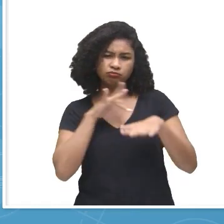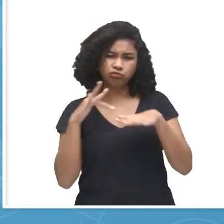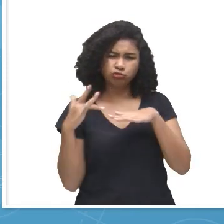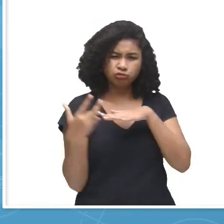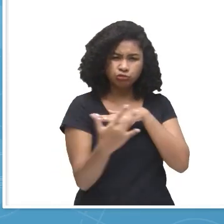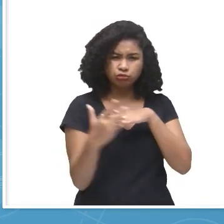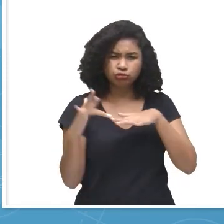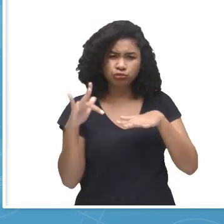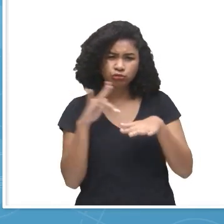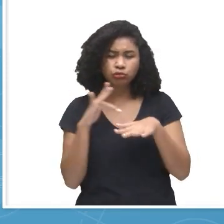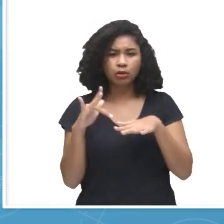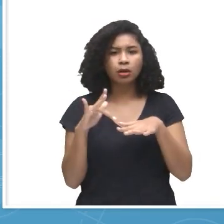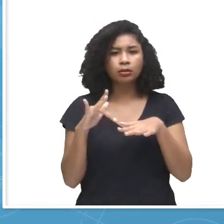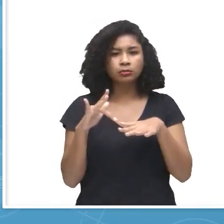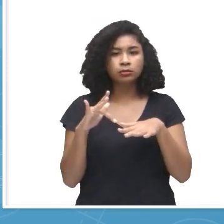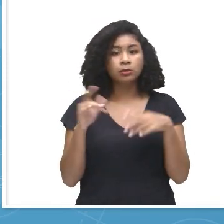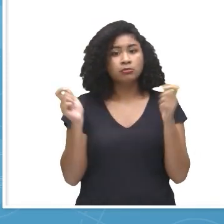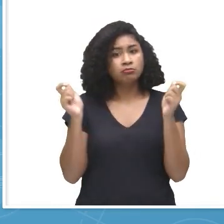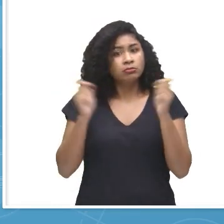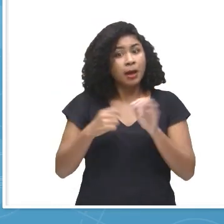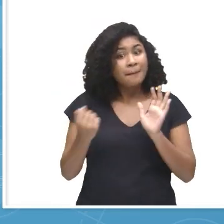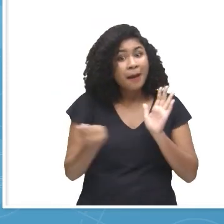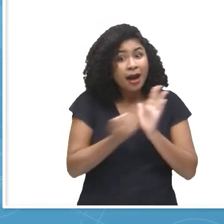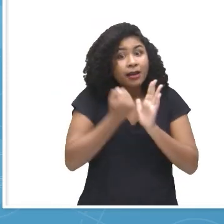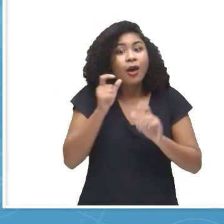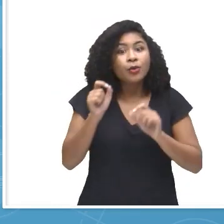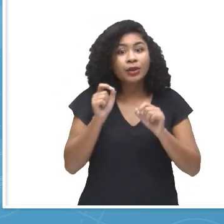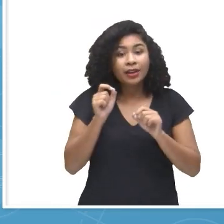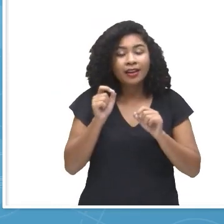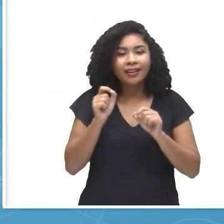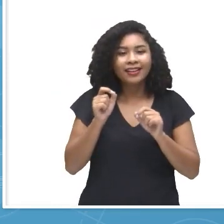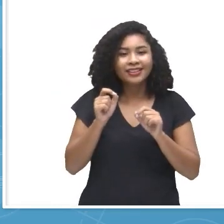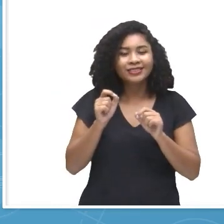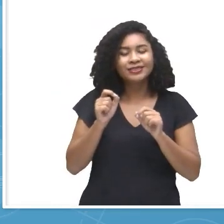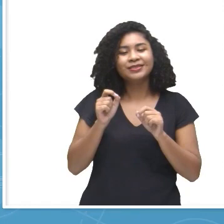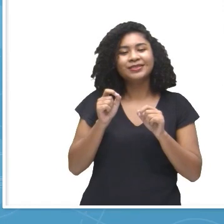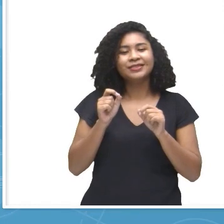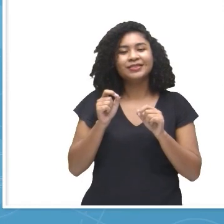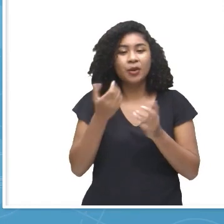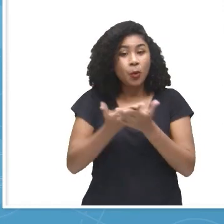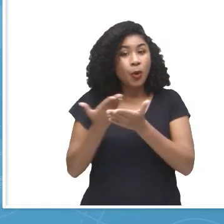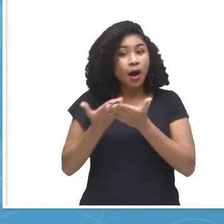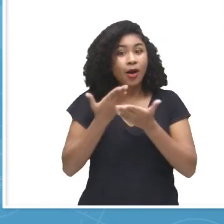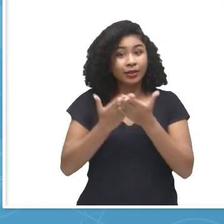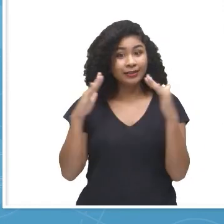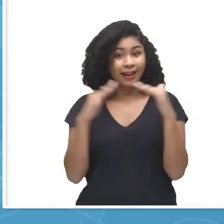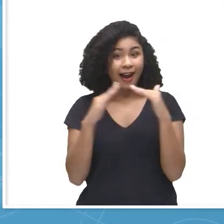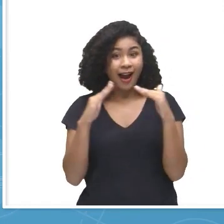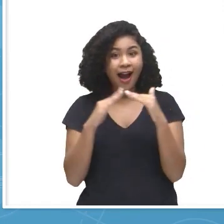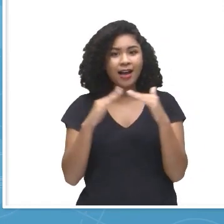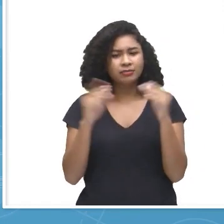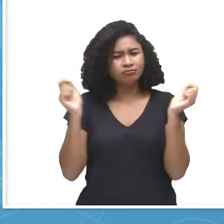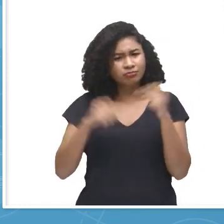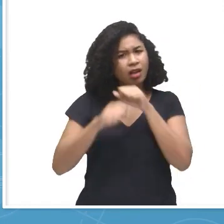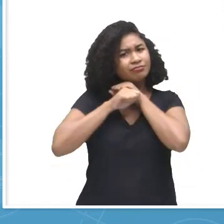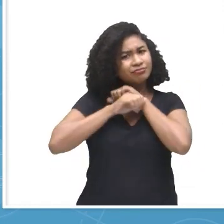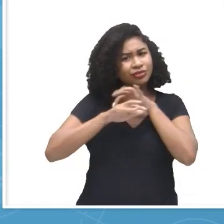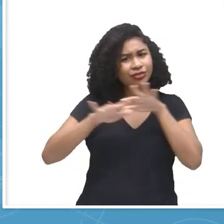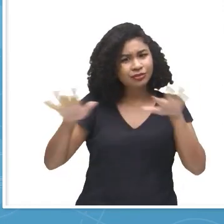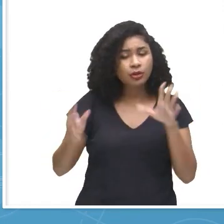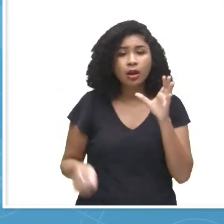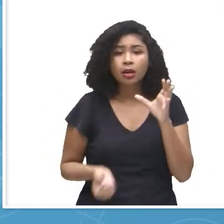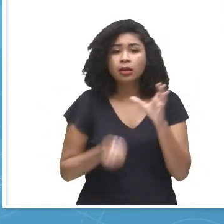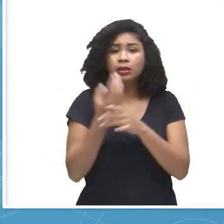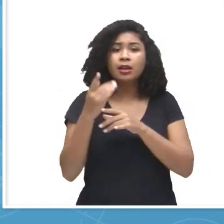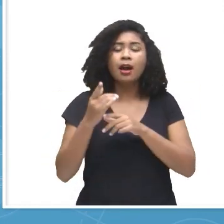no Facebook, marca o Aula em Casa para a gente ajudar, né, a divulgar. Nós estamos fazendo uma propaganda para as